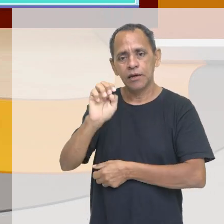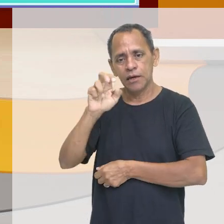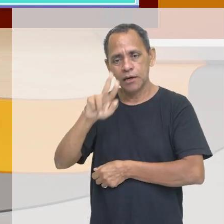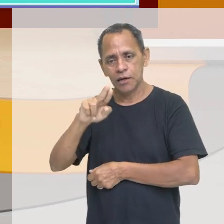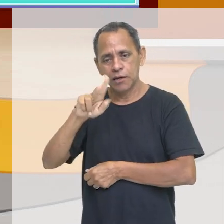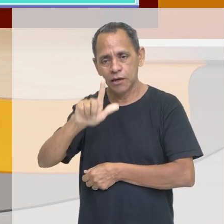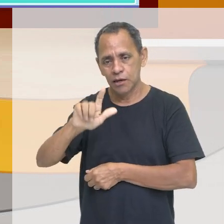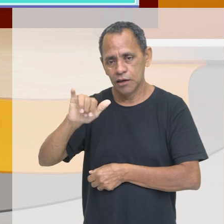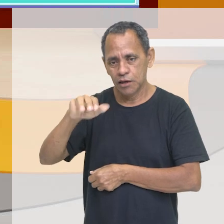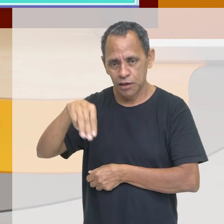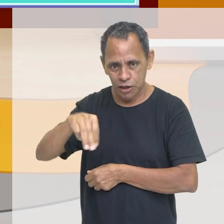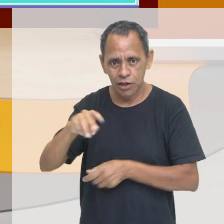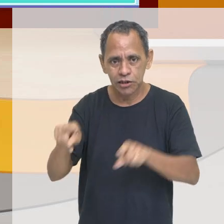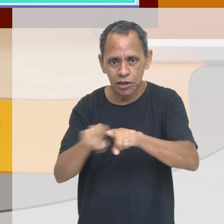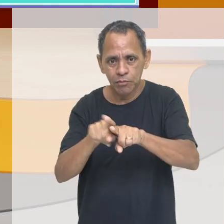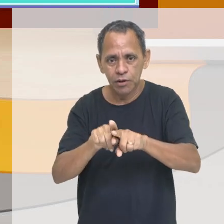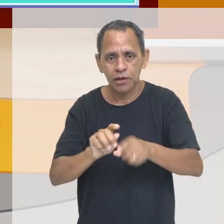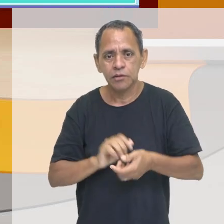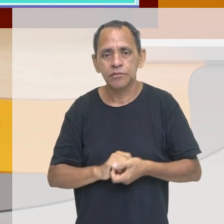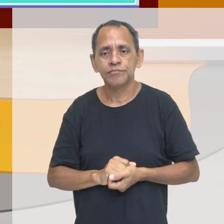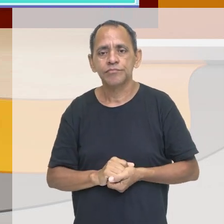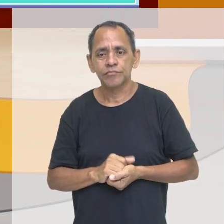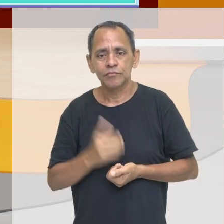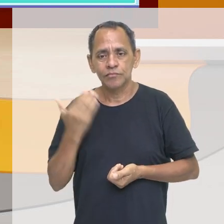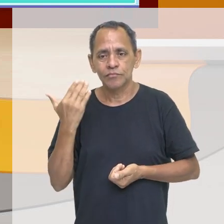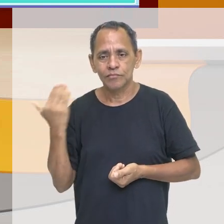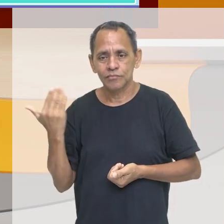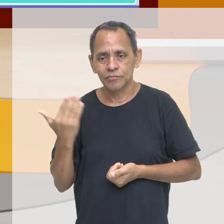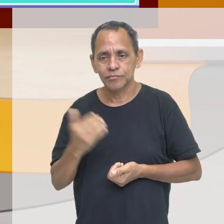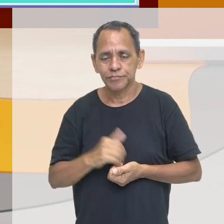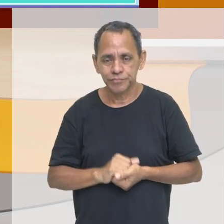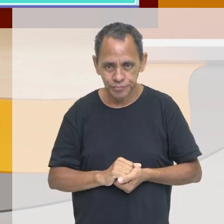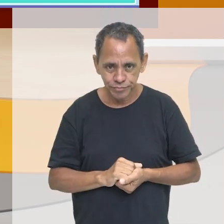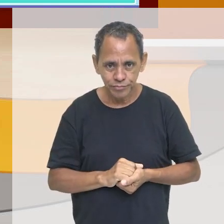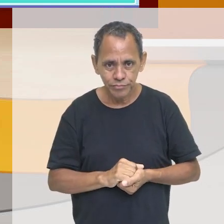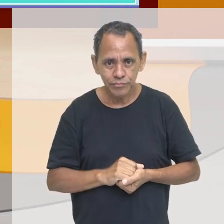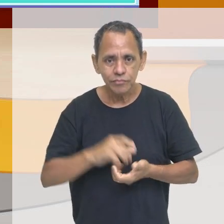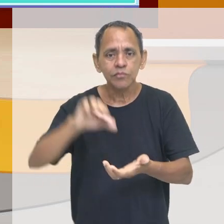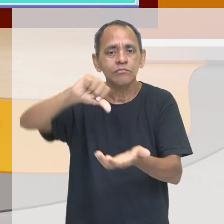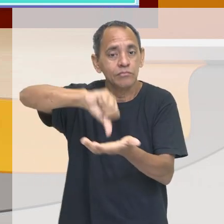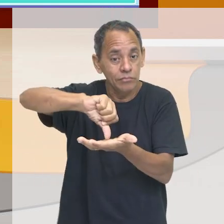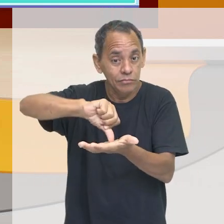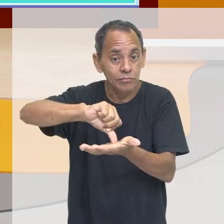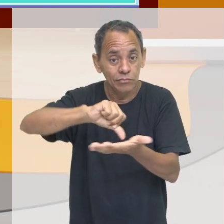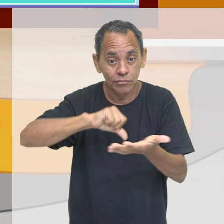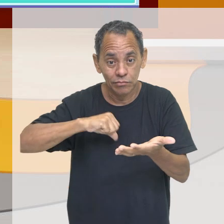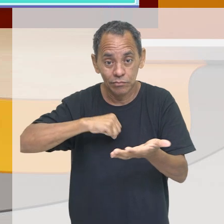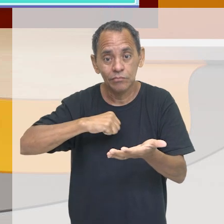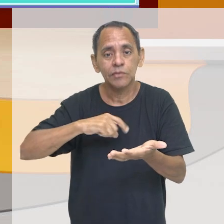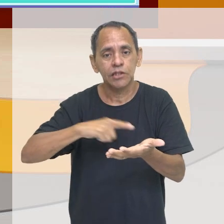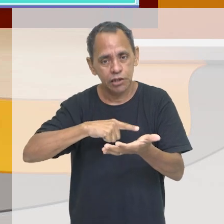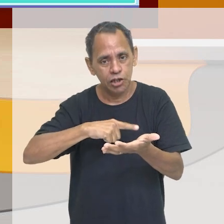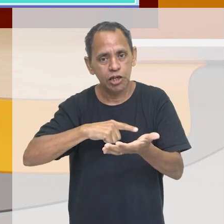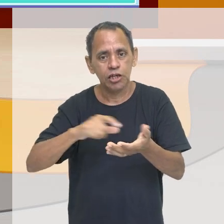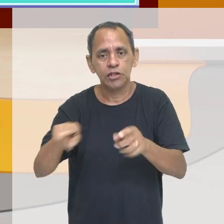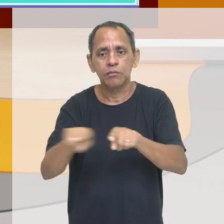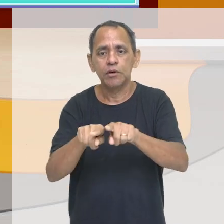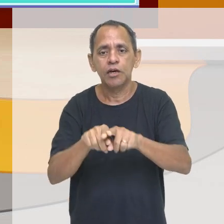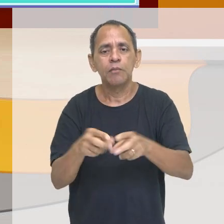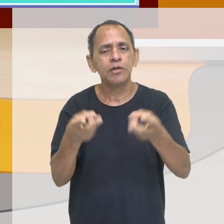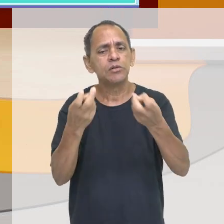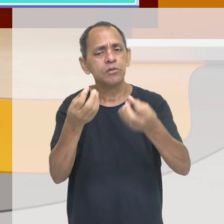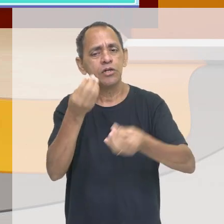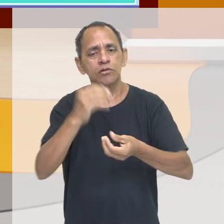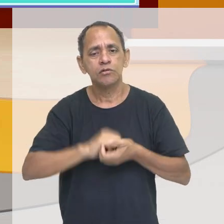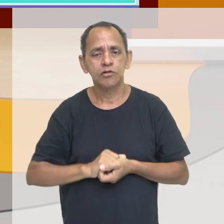da Conferência de Berlim. E após a Conferência de Berlim, você já vê que esse território está todo ele fatiado e